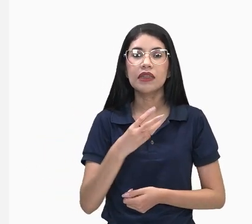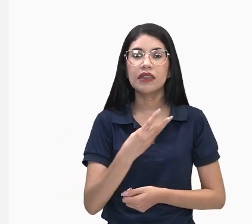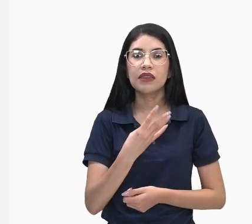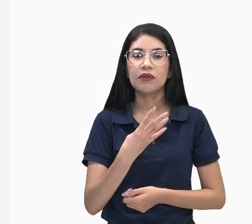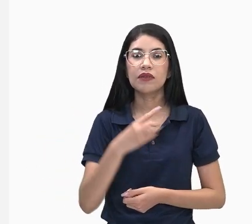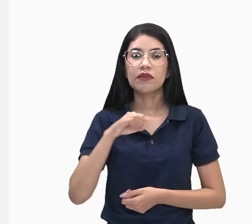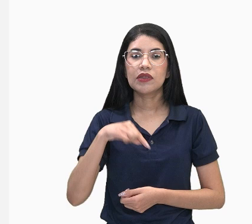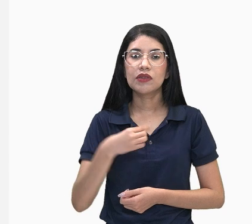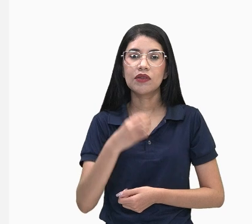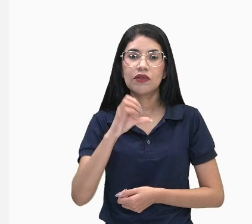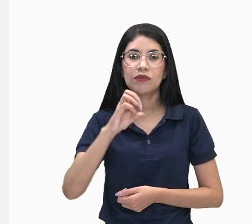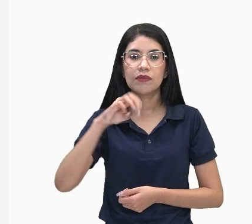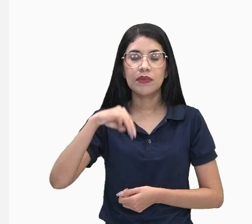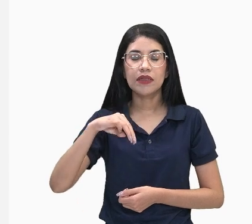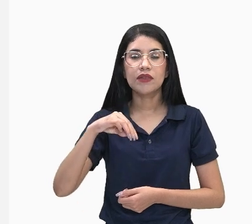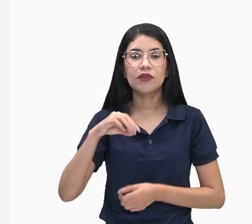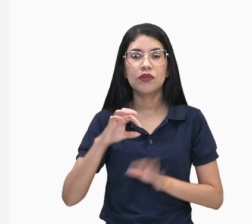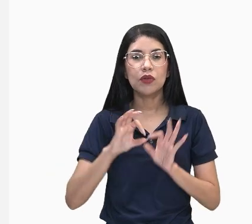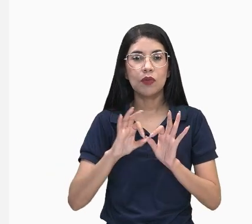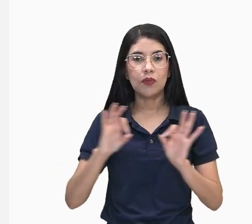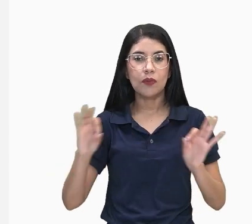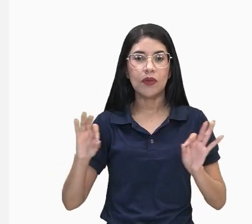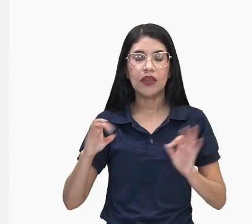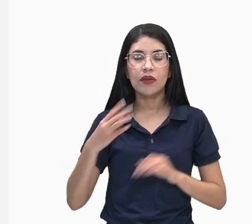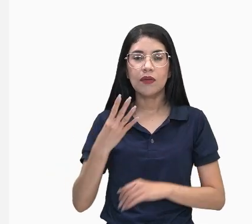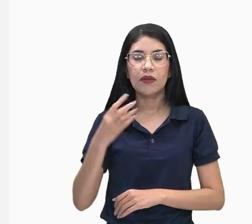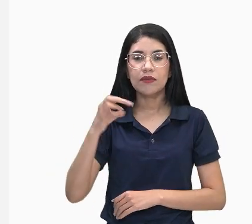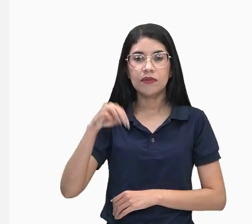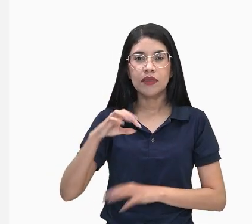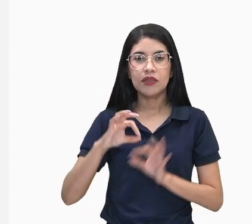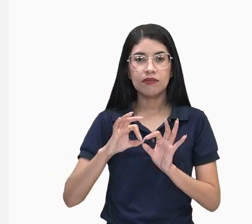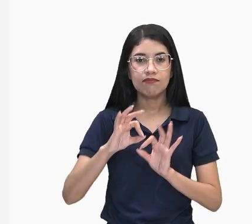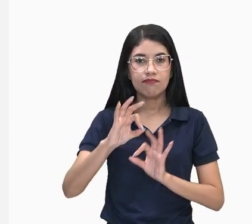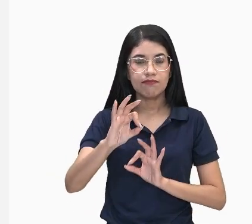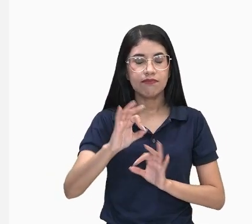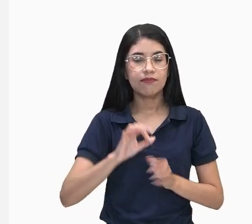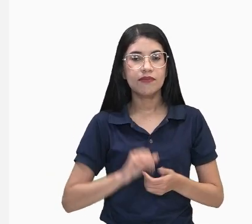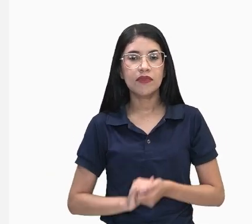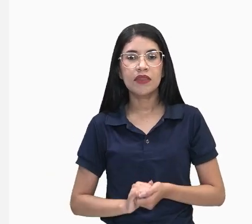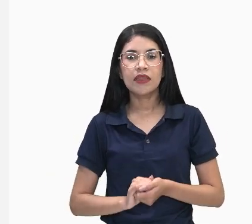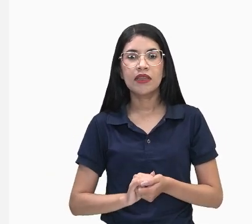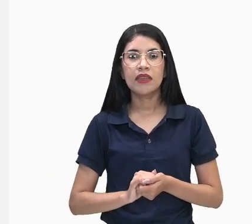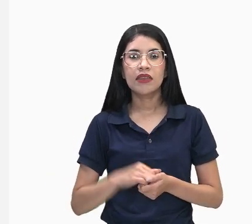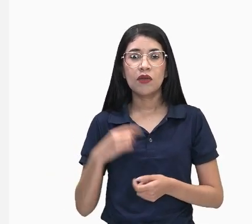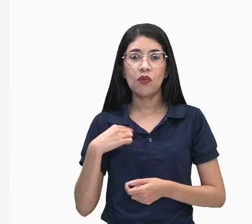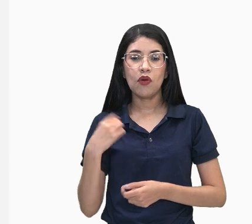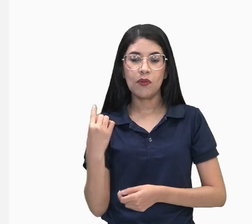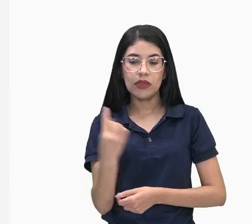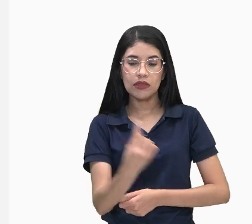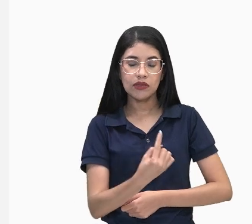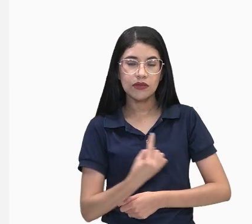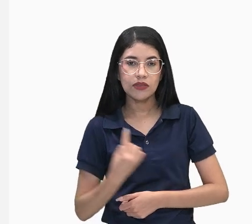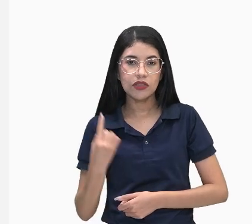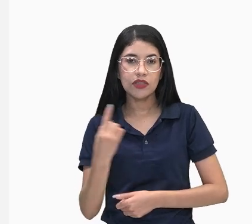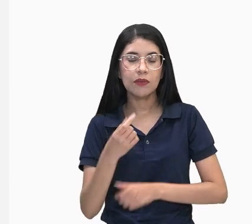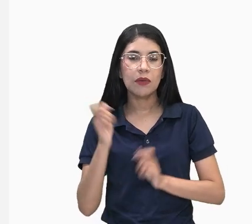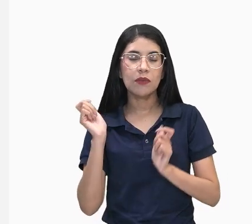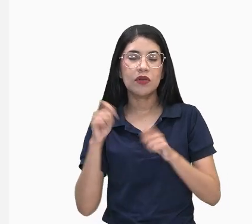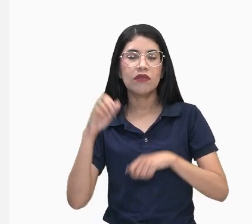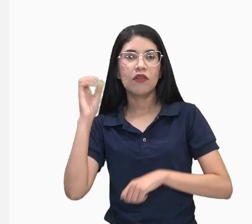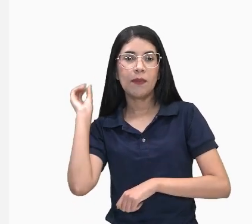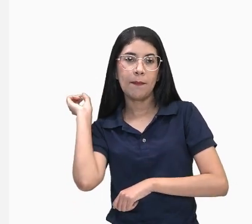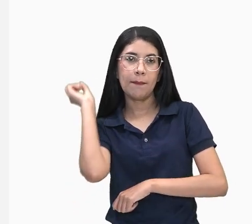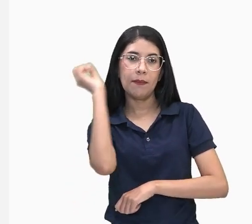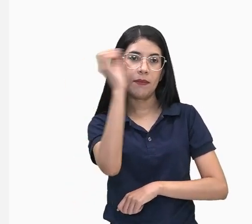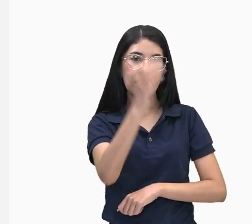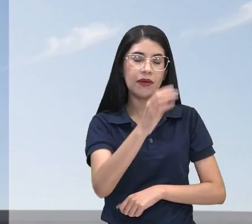34,9 metros de comprimento e 4 metros de largura. E aí ele faz um giro rápido com o corpo para lançar o dardo.